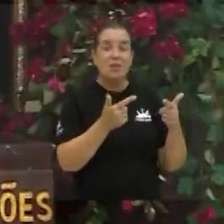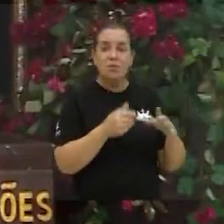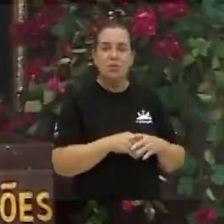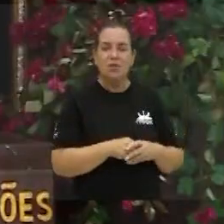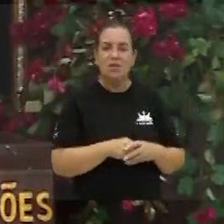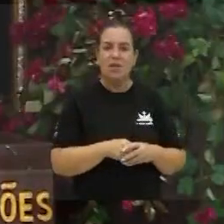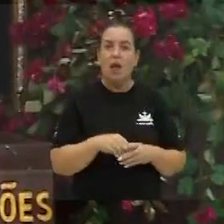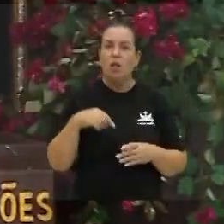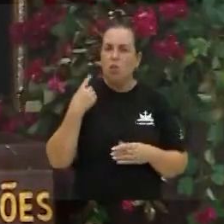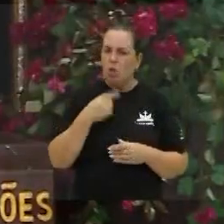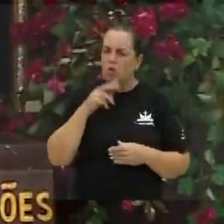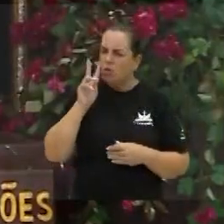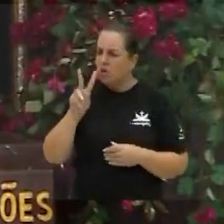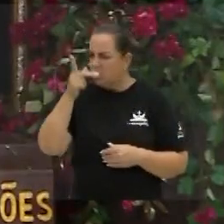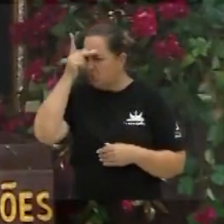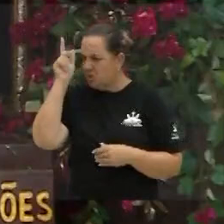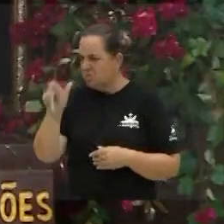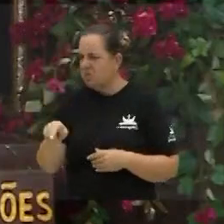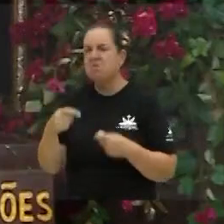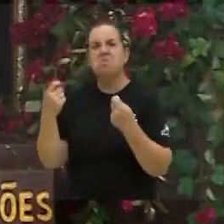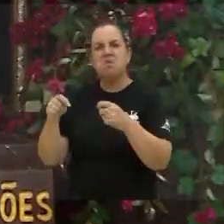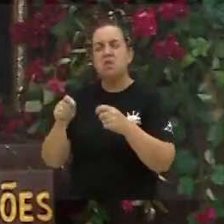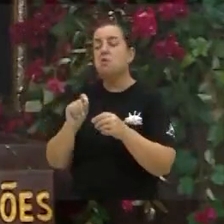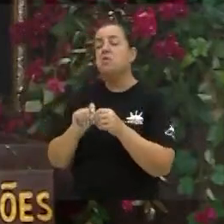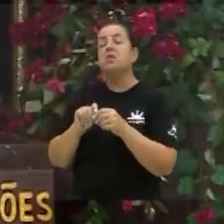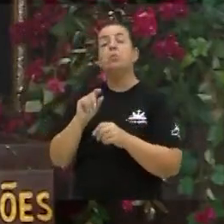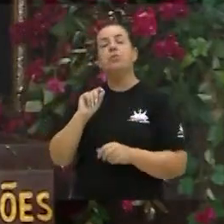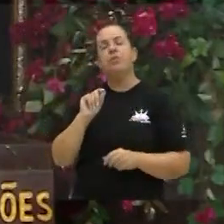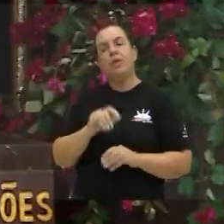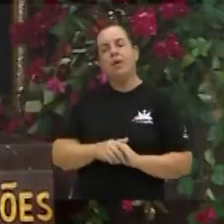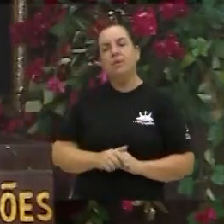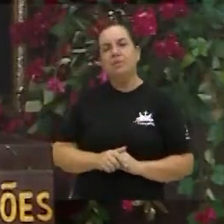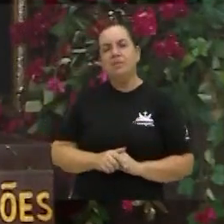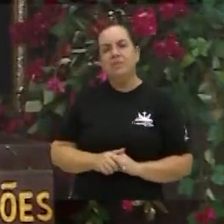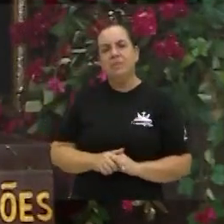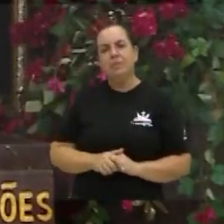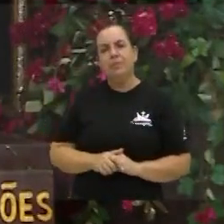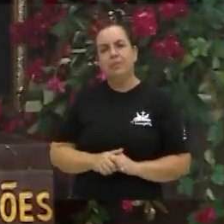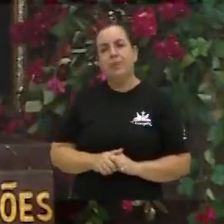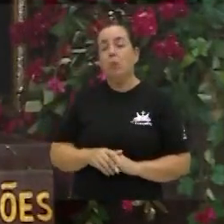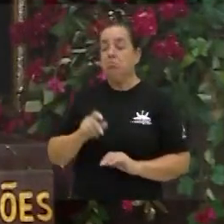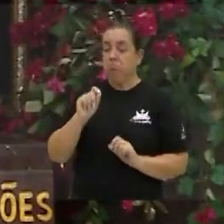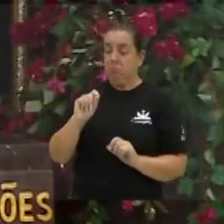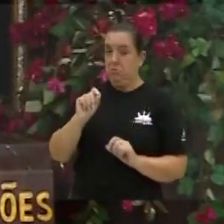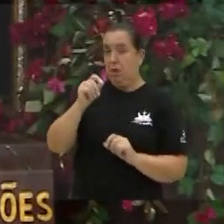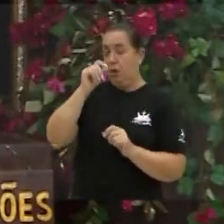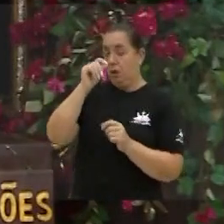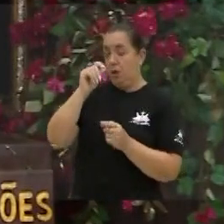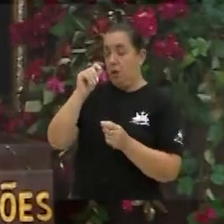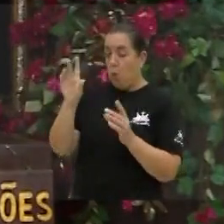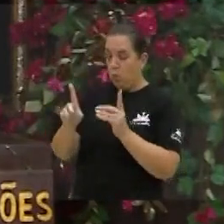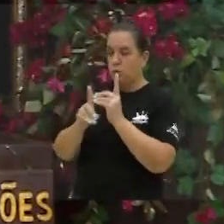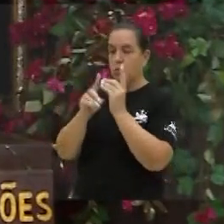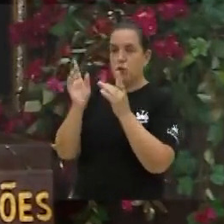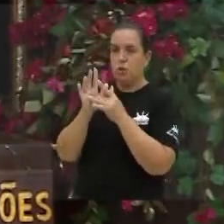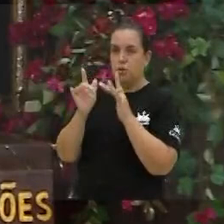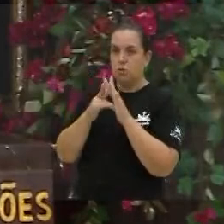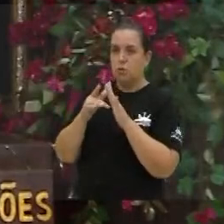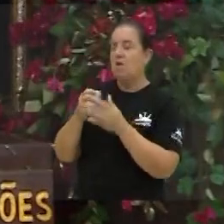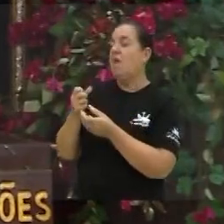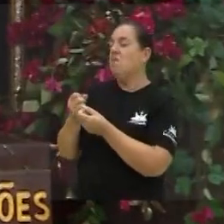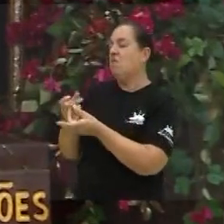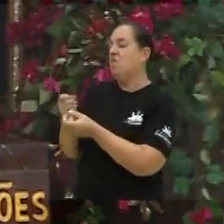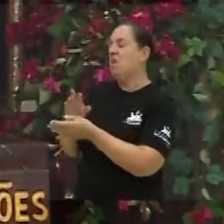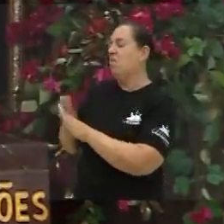diante dos necessitados? Porque quem encontrou Jesus, não que vai vender tudo e vai viver